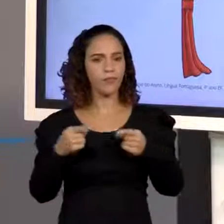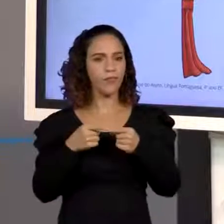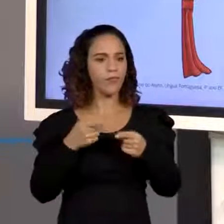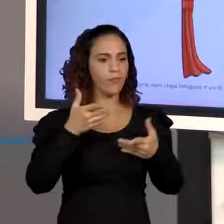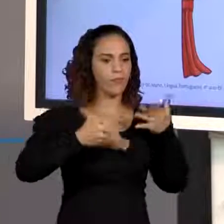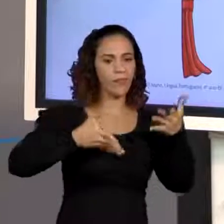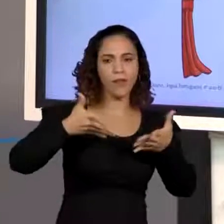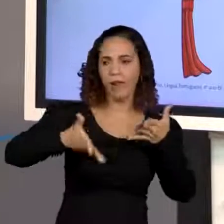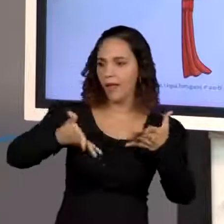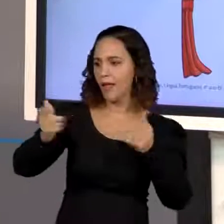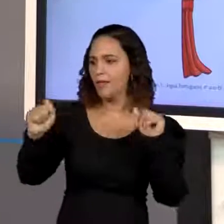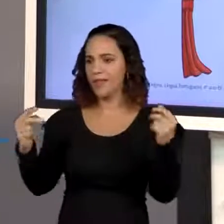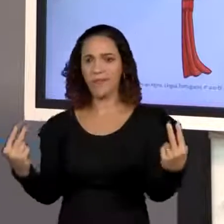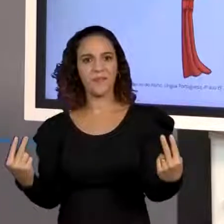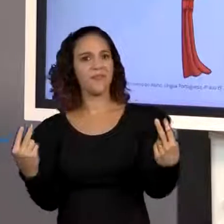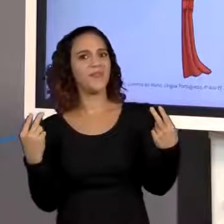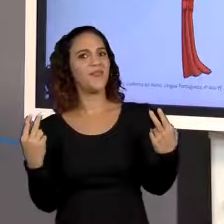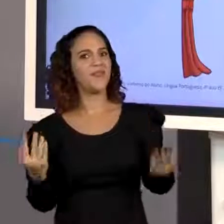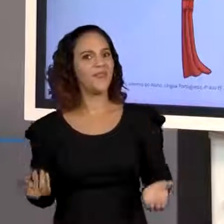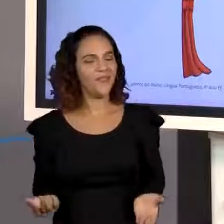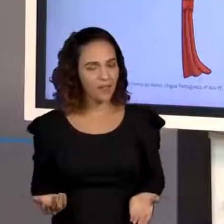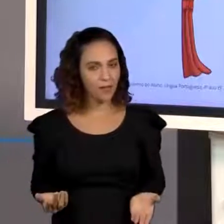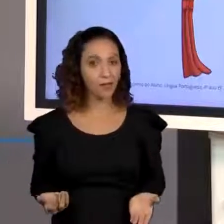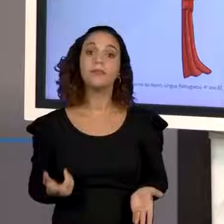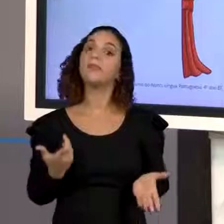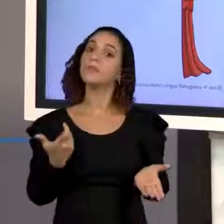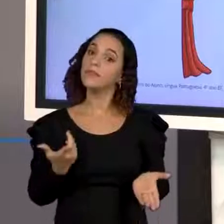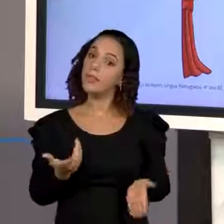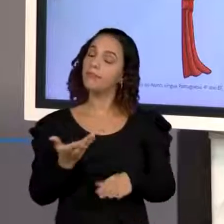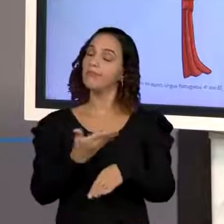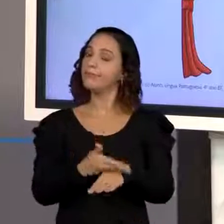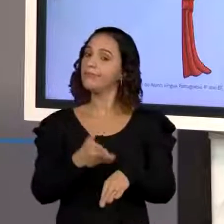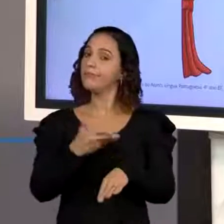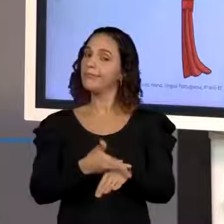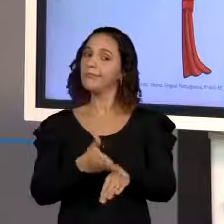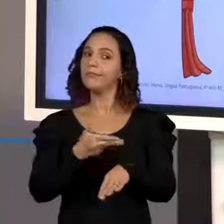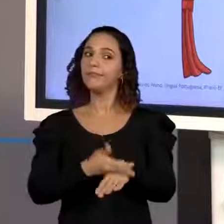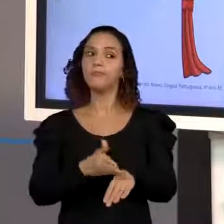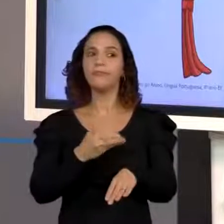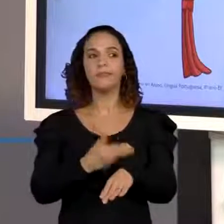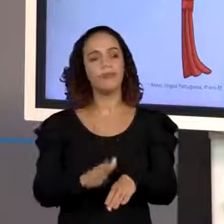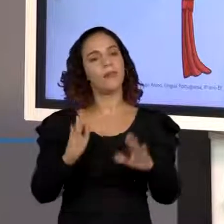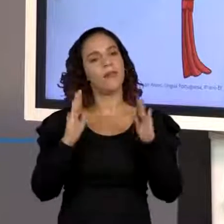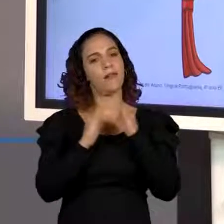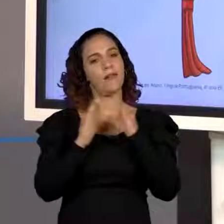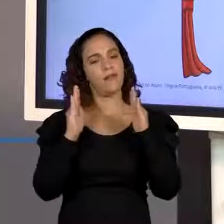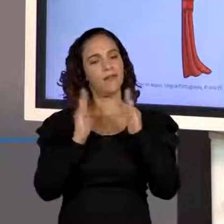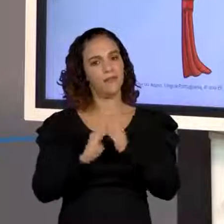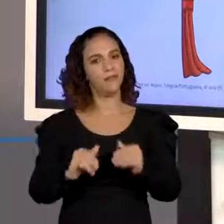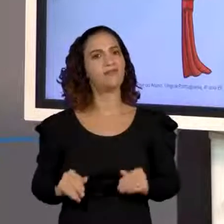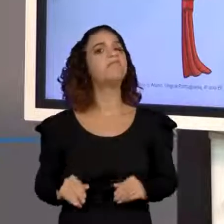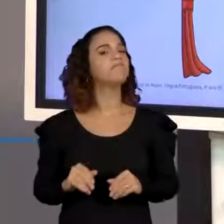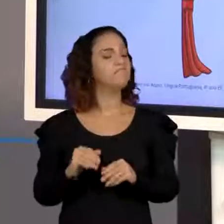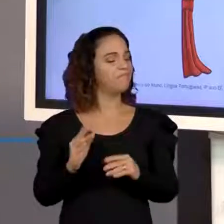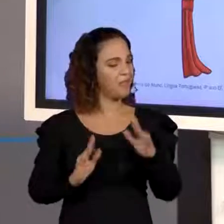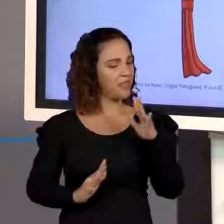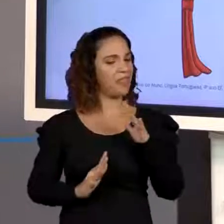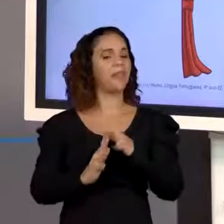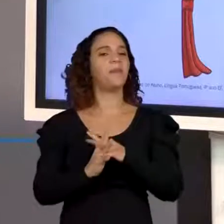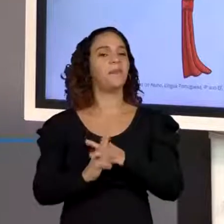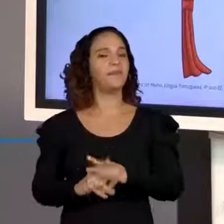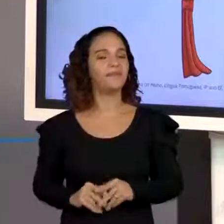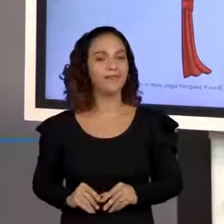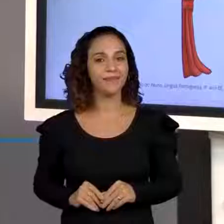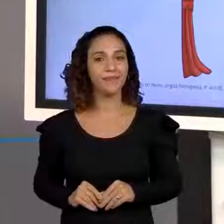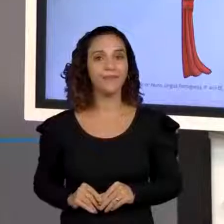todos ouçam, vai ser muito bacana. Então, treine, faça a leitura em casa, vai ficar demais.